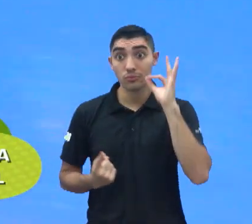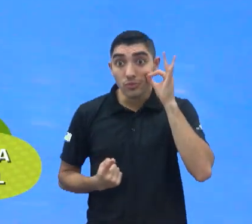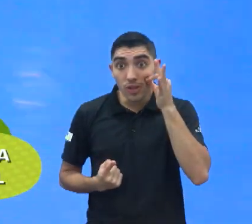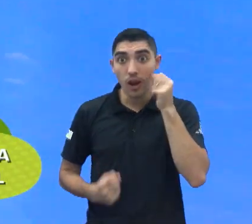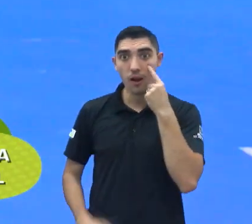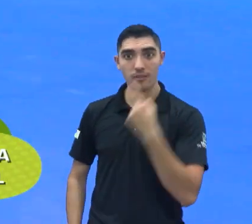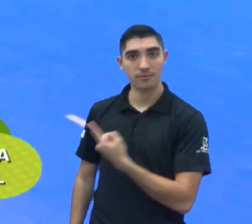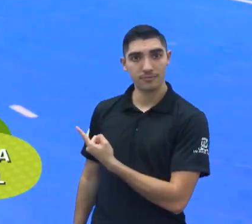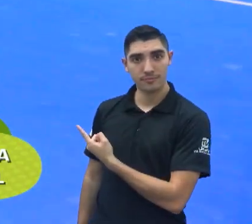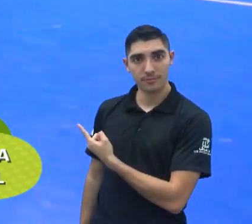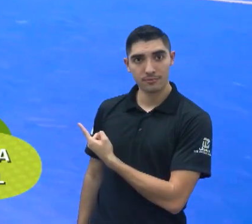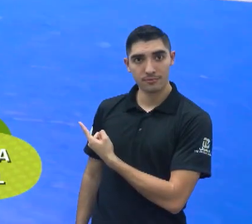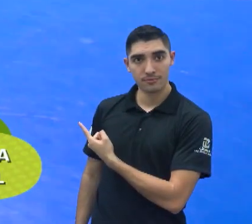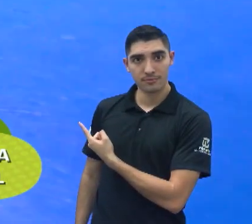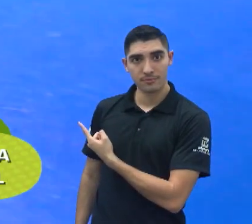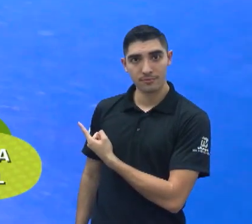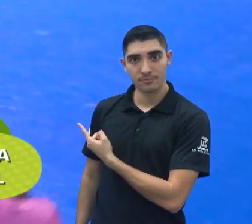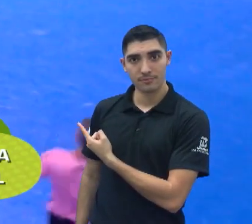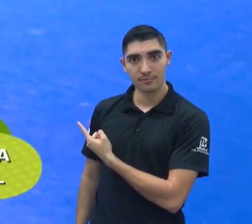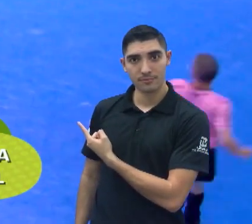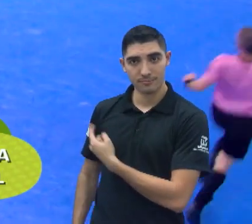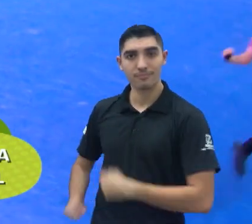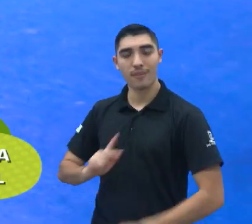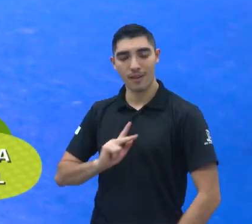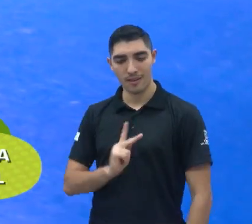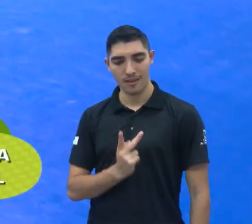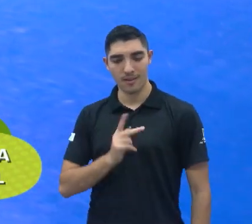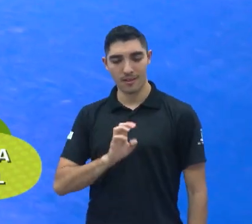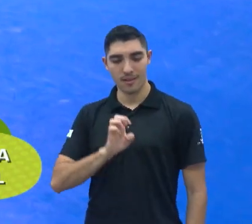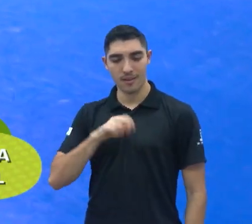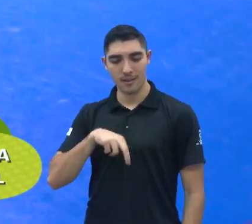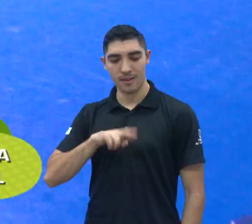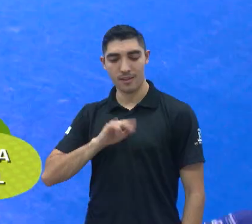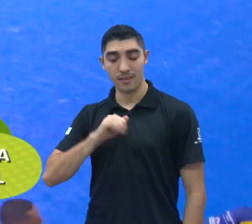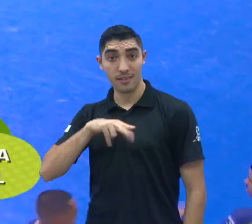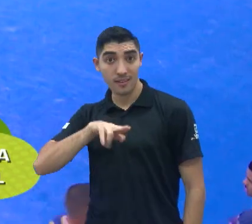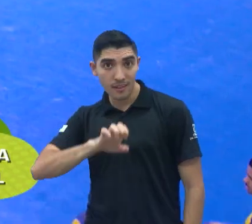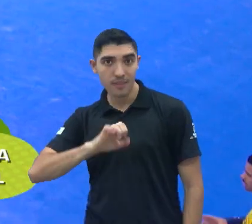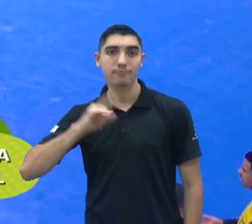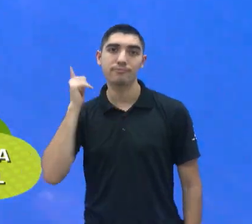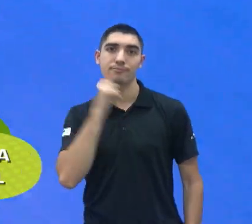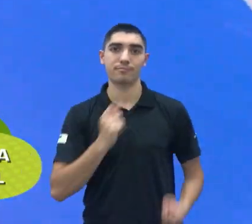Gomes, Henrique recebeu livre e colocou os visitantes na frente, 2-1.